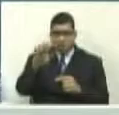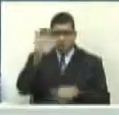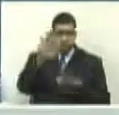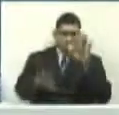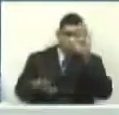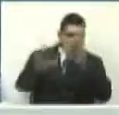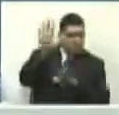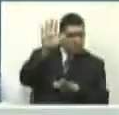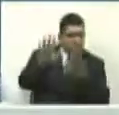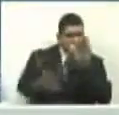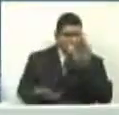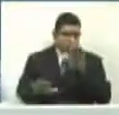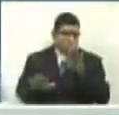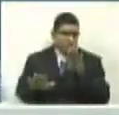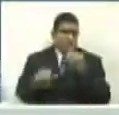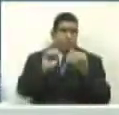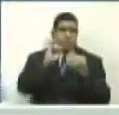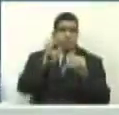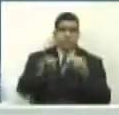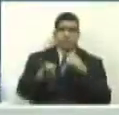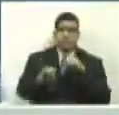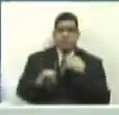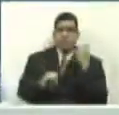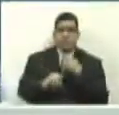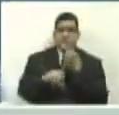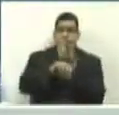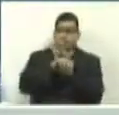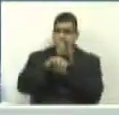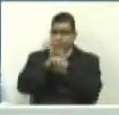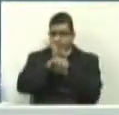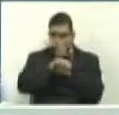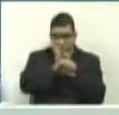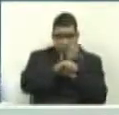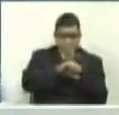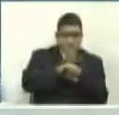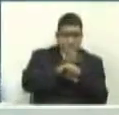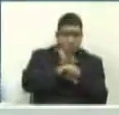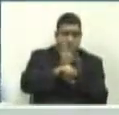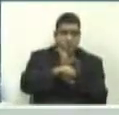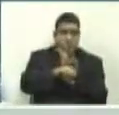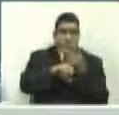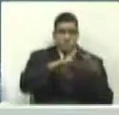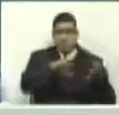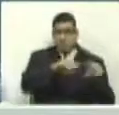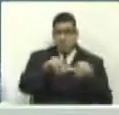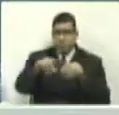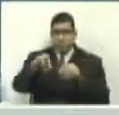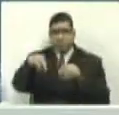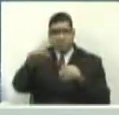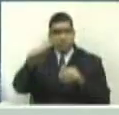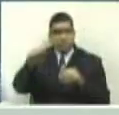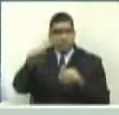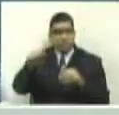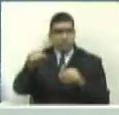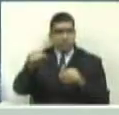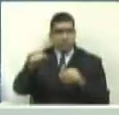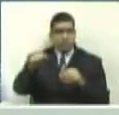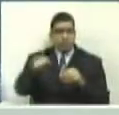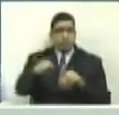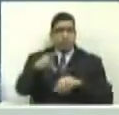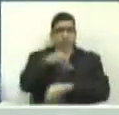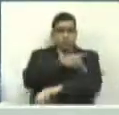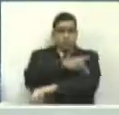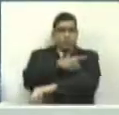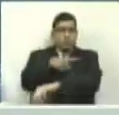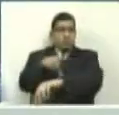Talvez, se nós procurarmos no Jardim das Américas, na Ponta